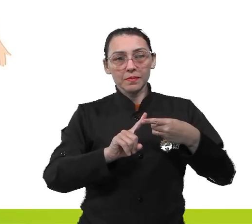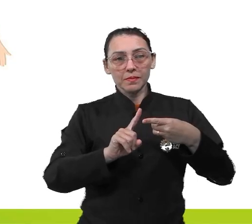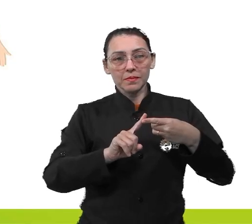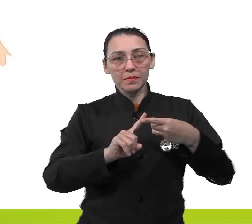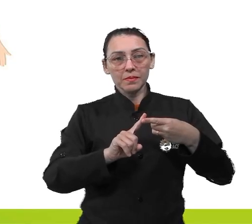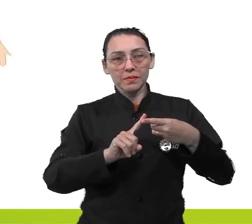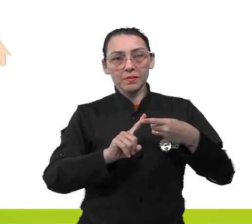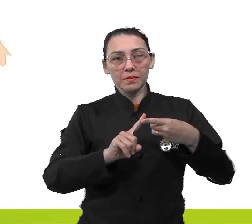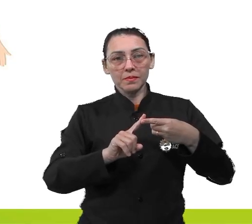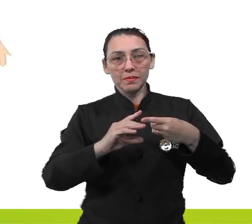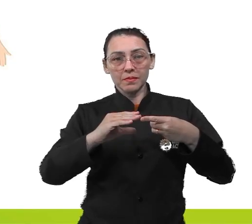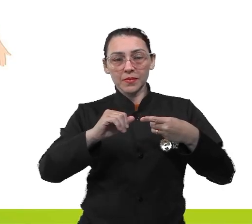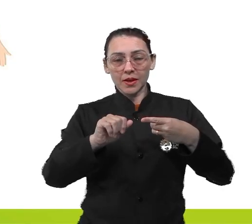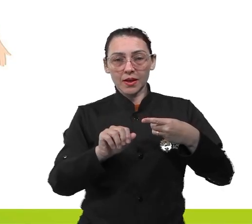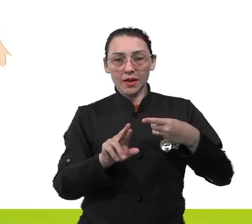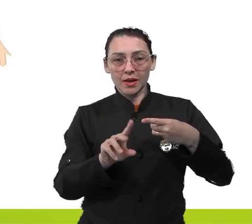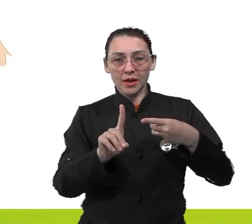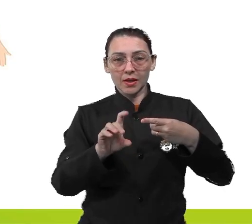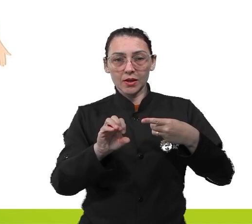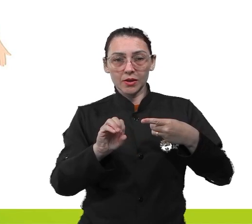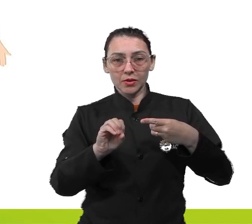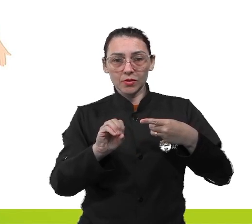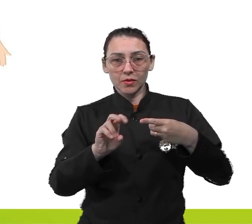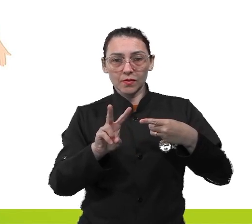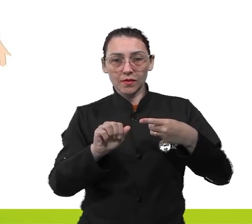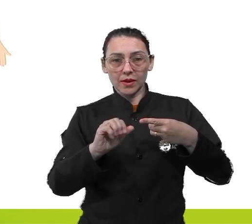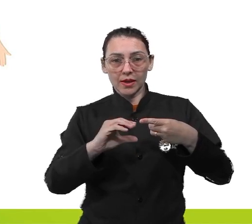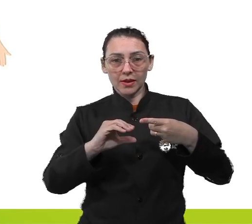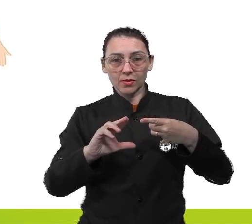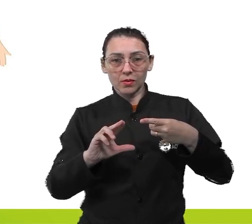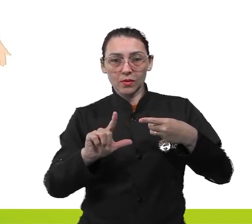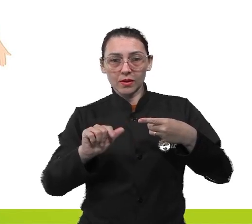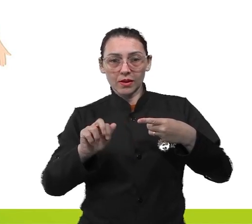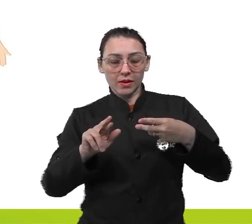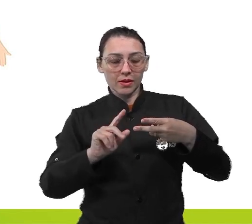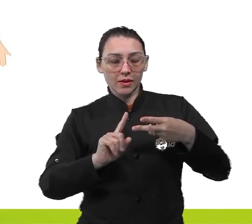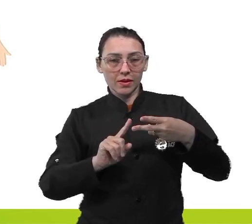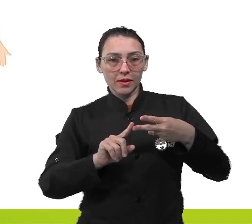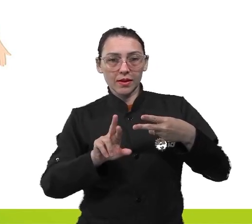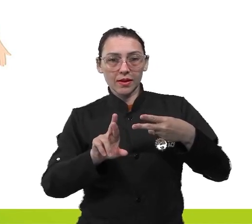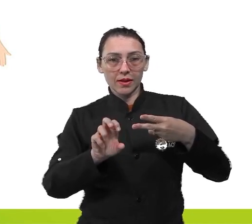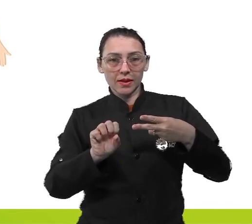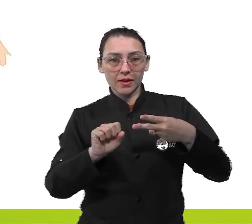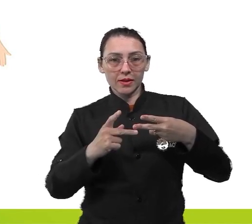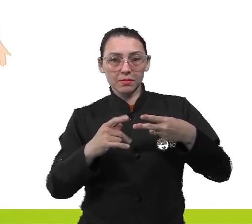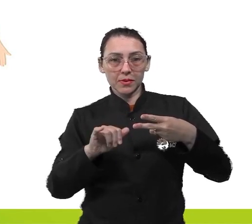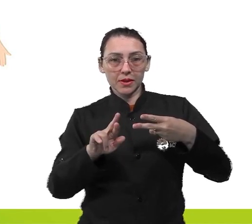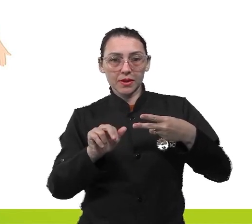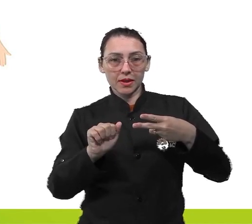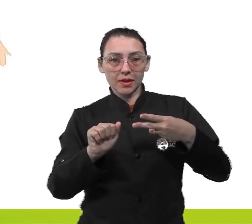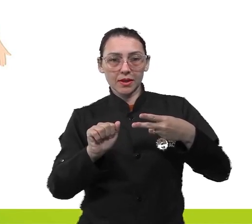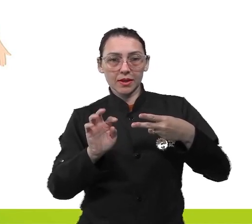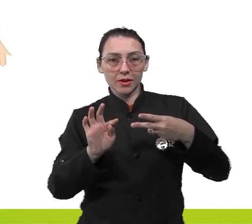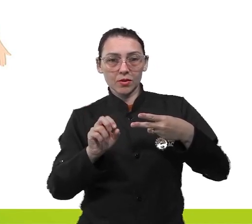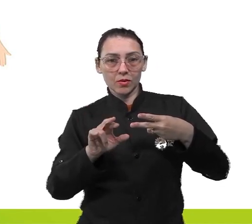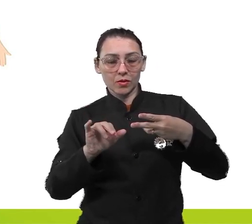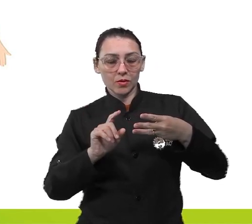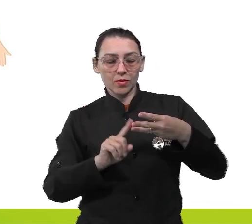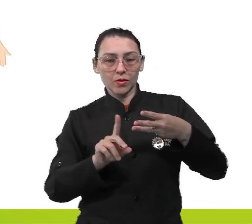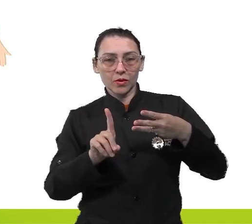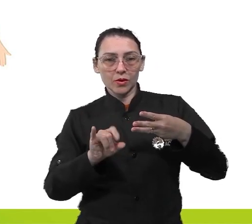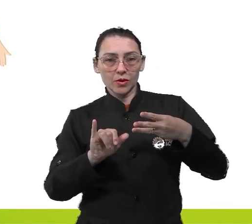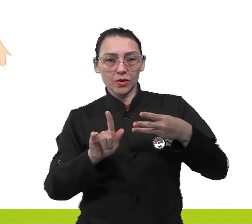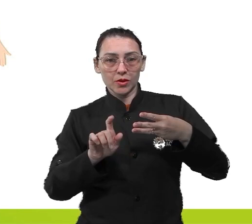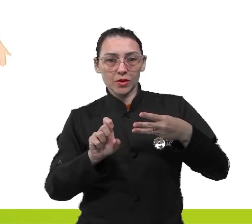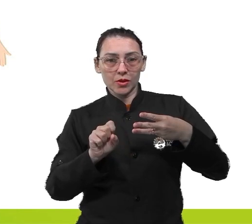Existe o sistema cardiovascular, tá certo? Temos o sistema respiratório, existe o sistema